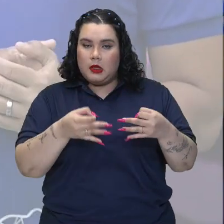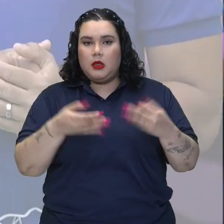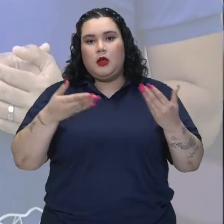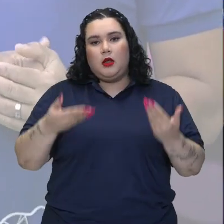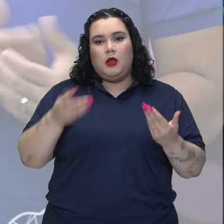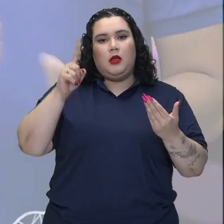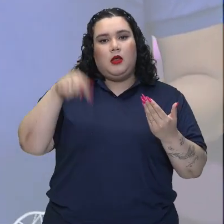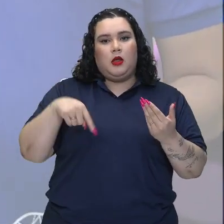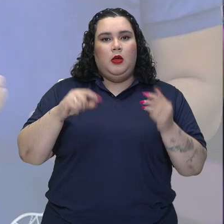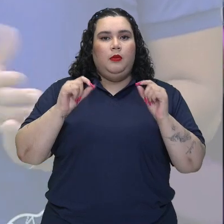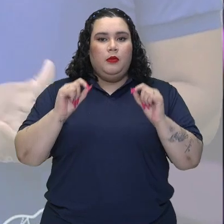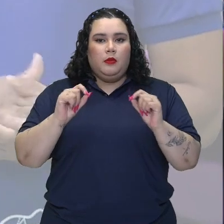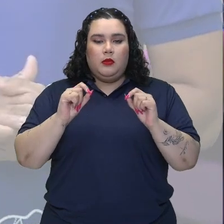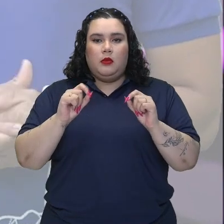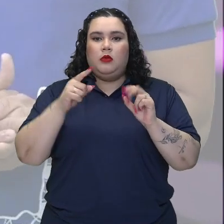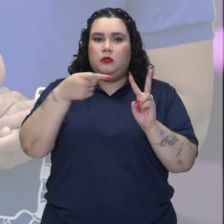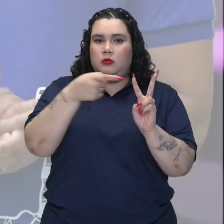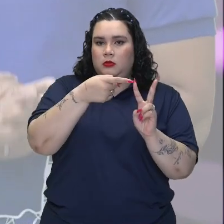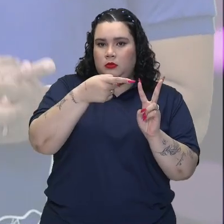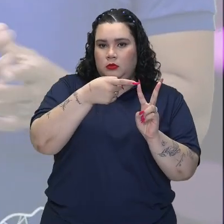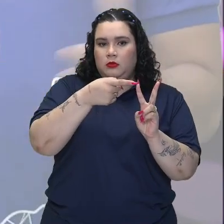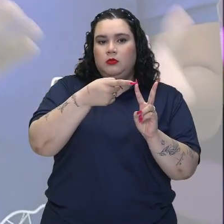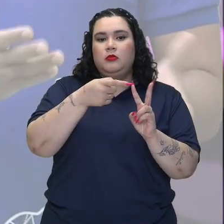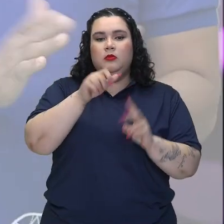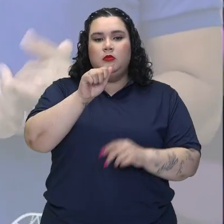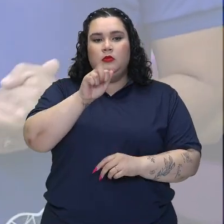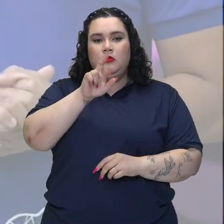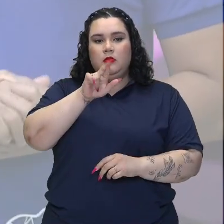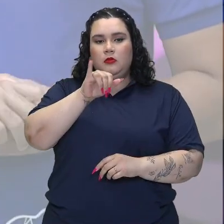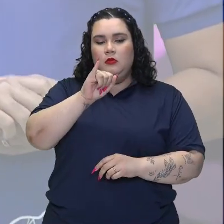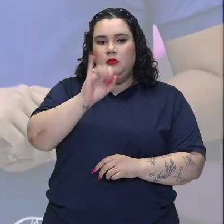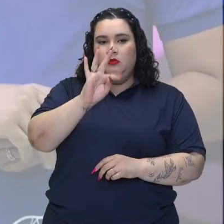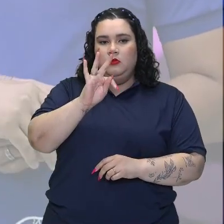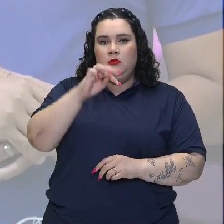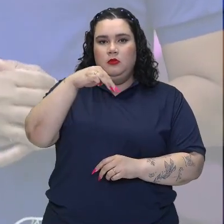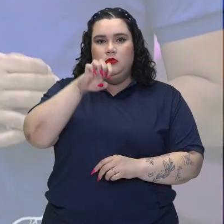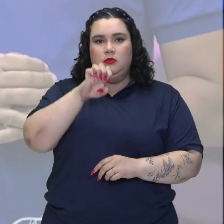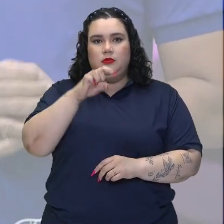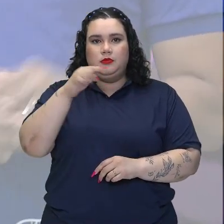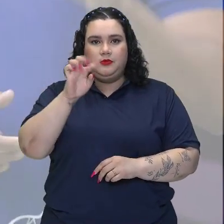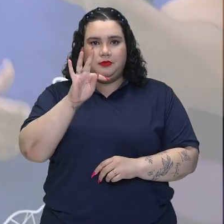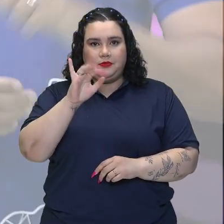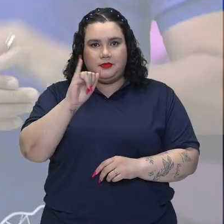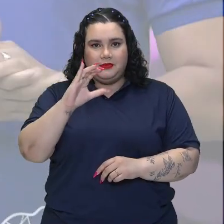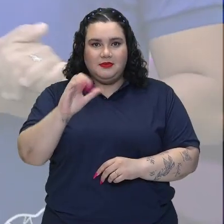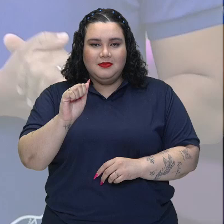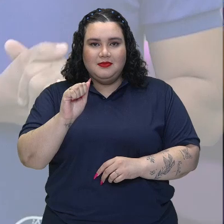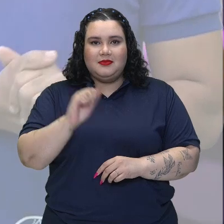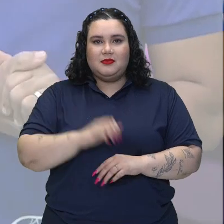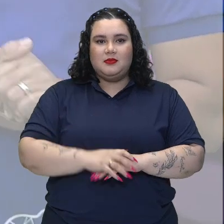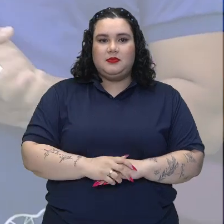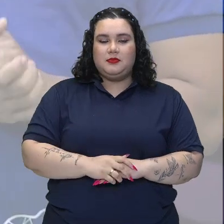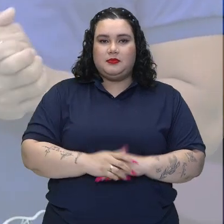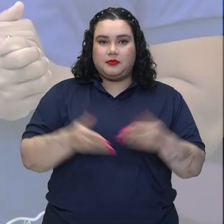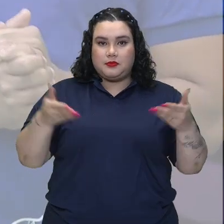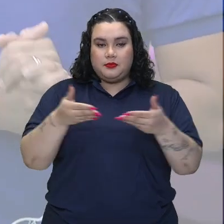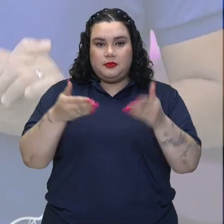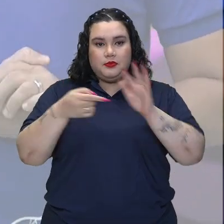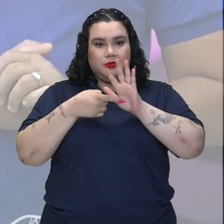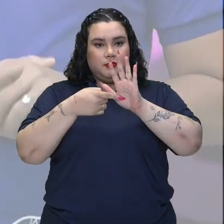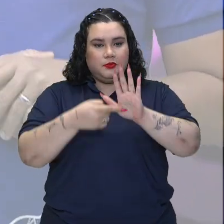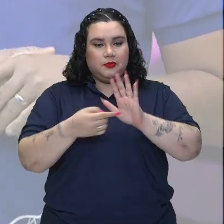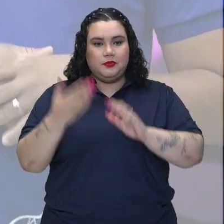de raiz quadrada aritmética do número lá do quadrado perfeito. Observe comigo nessa animaçãozinha